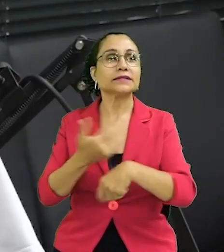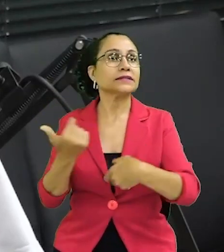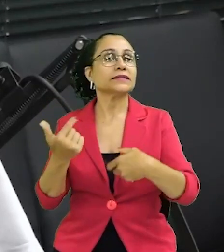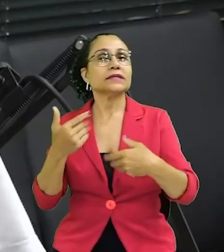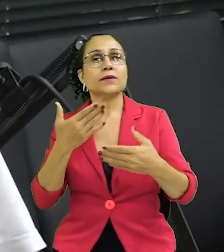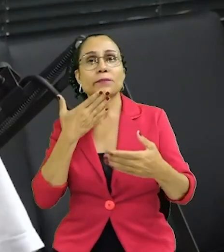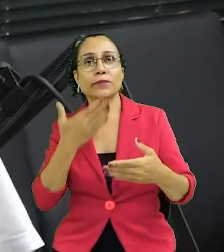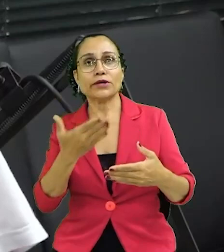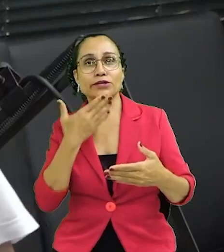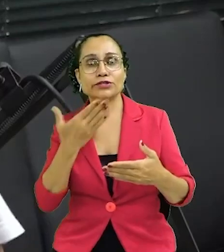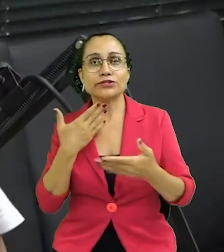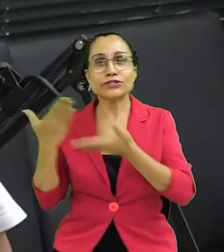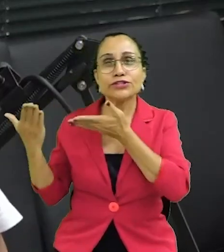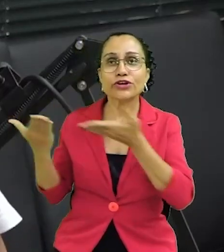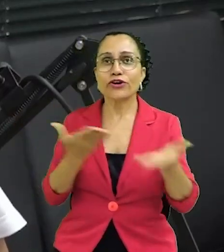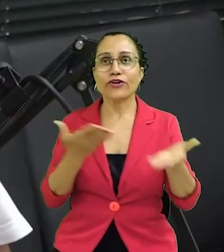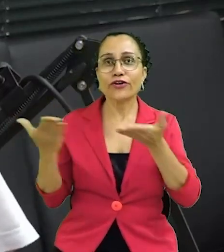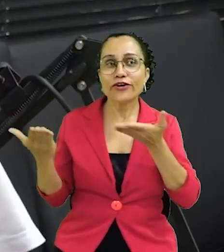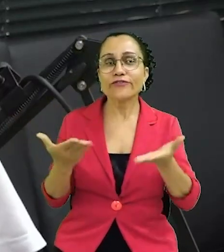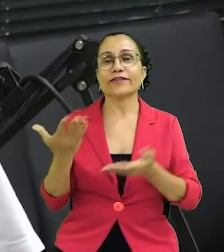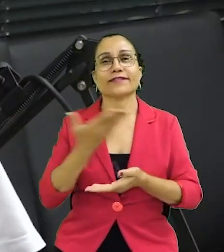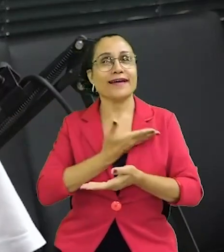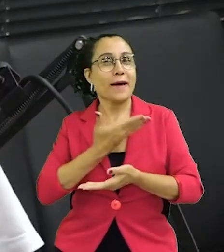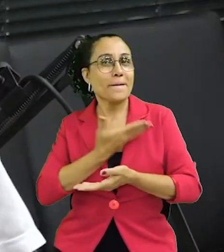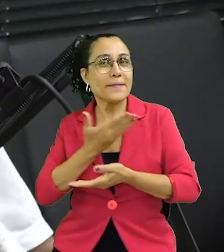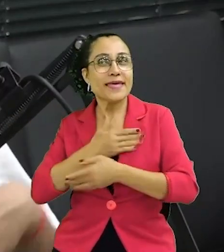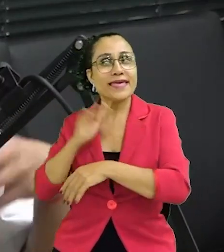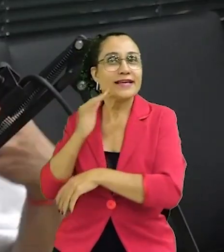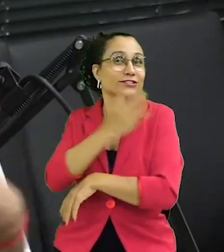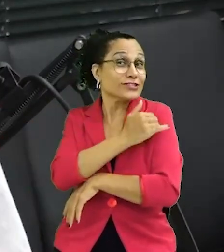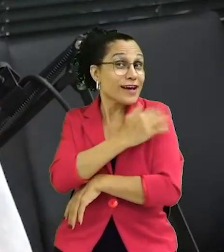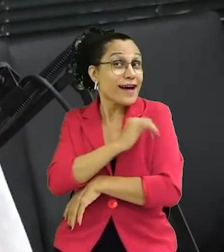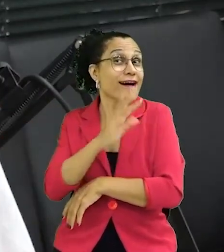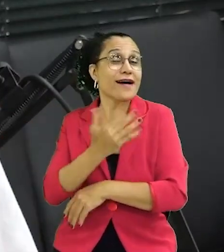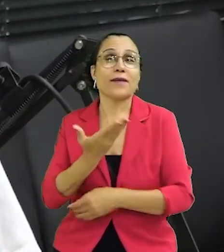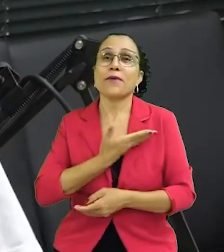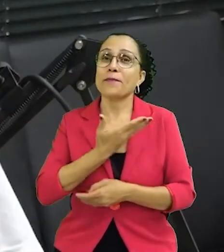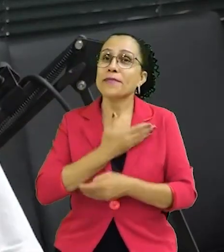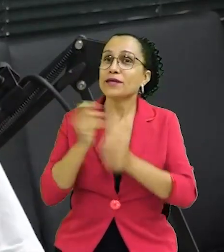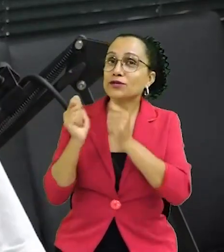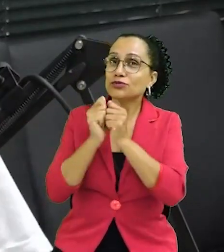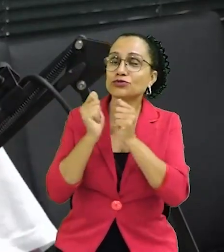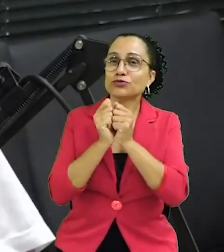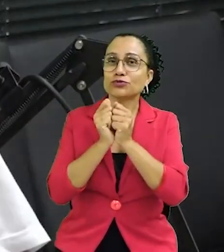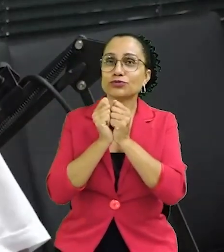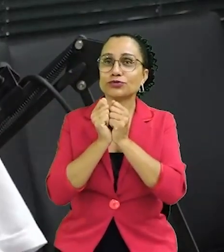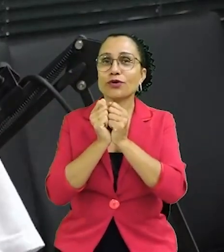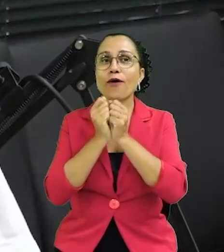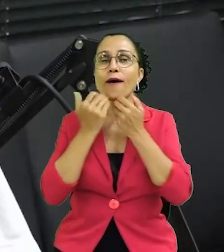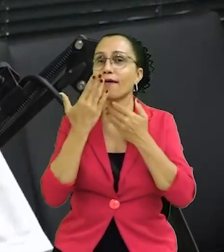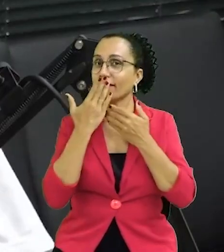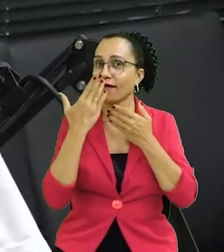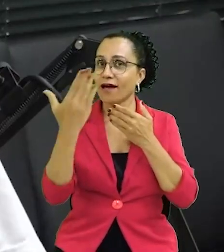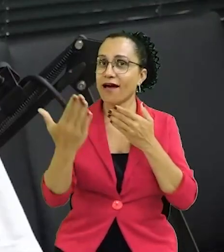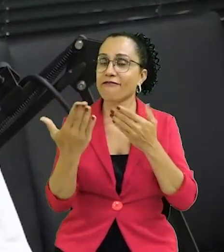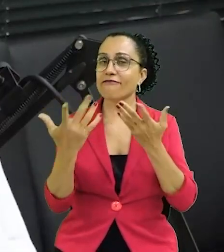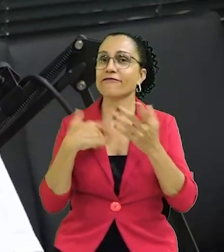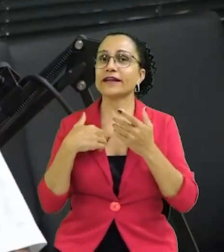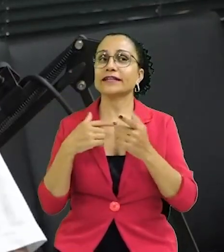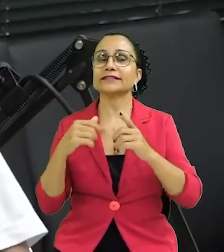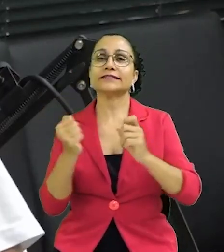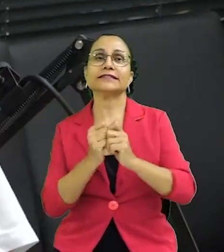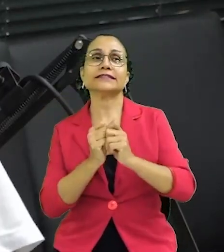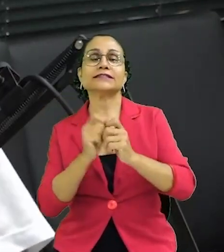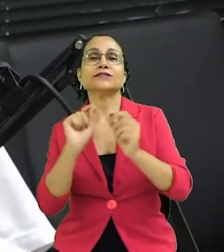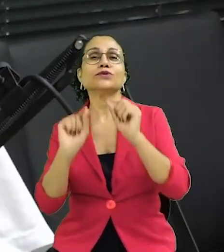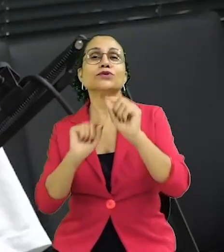aula eu pedindo, convida o coleguinha aí do lado, toca no coleguinha, junta todo mundo na frente do computador. Ou seja, essa integração, lembra, eu